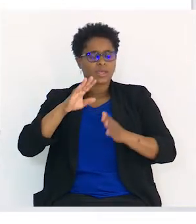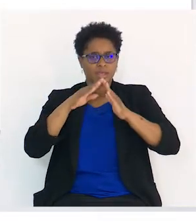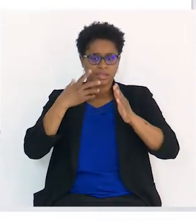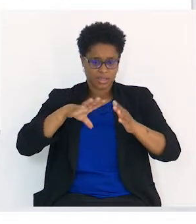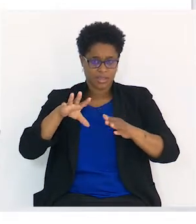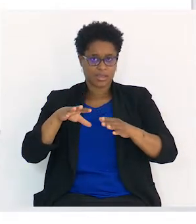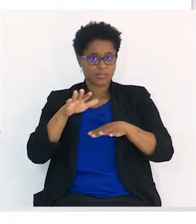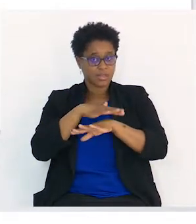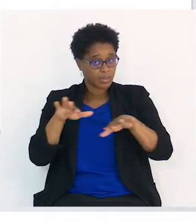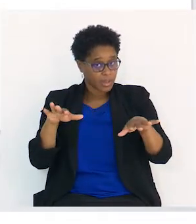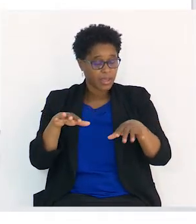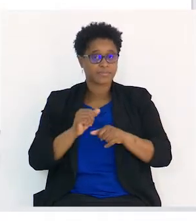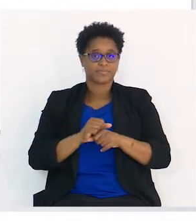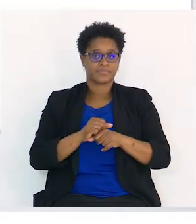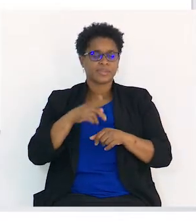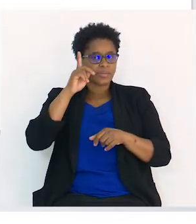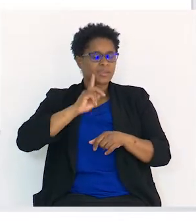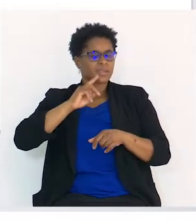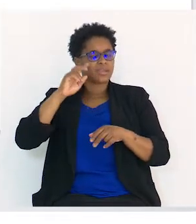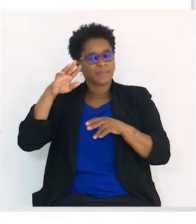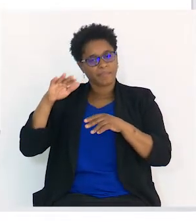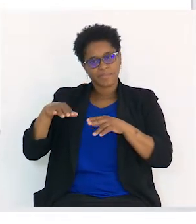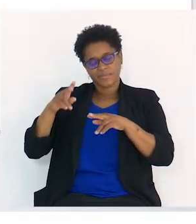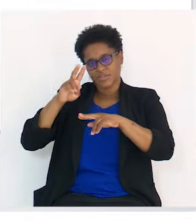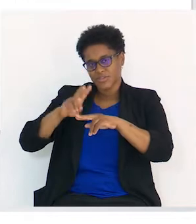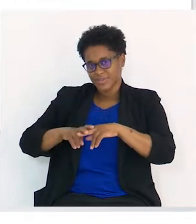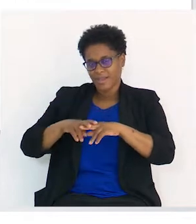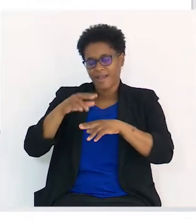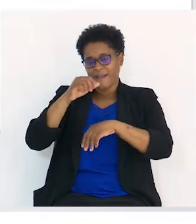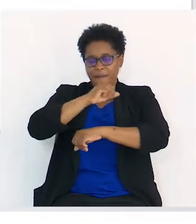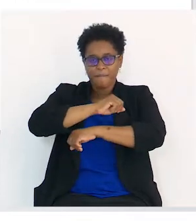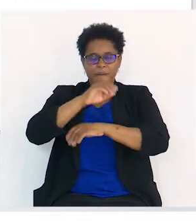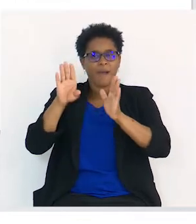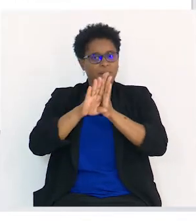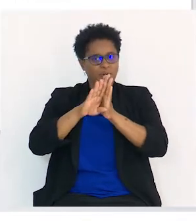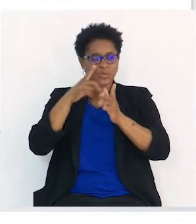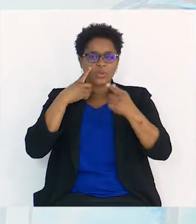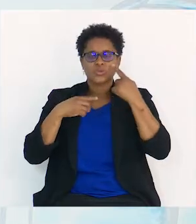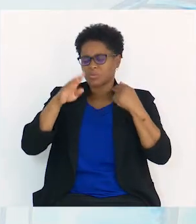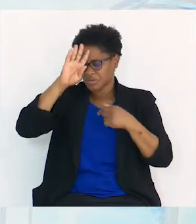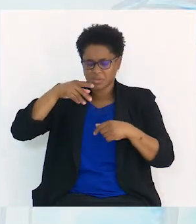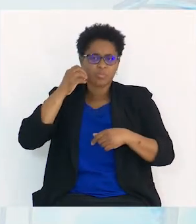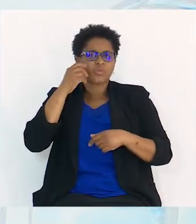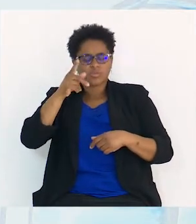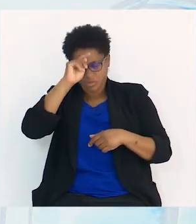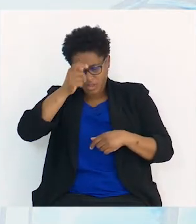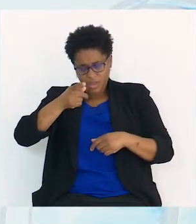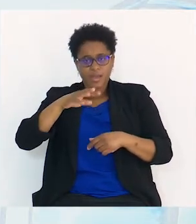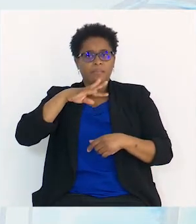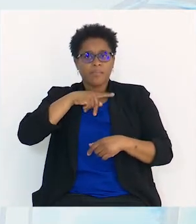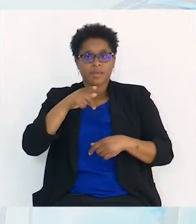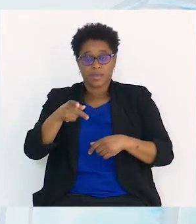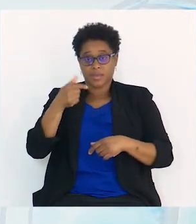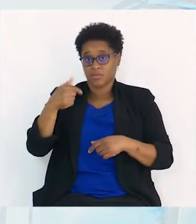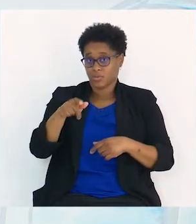fiado. A pequena foi sentar-se à porta, a chorar, sem saber como obedecer à mãe. Aqui tu podes servir de